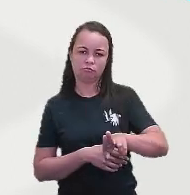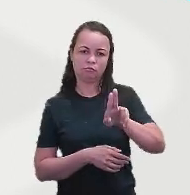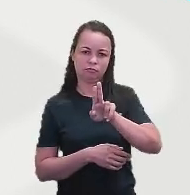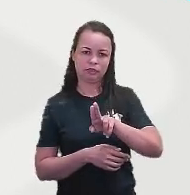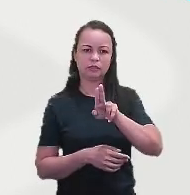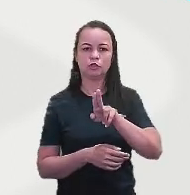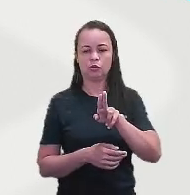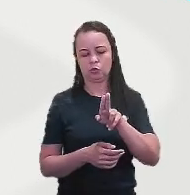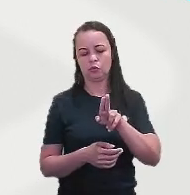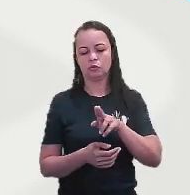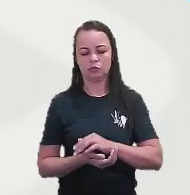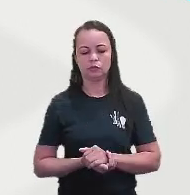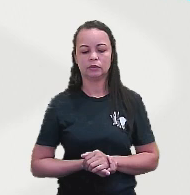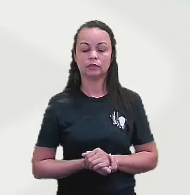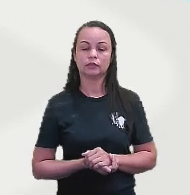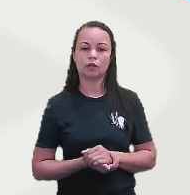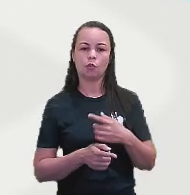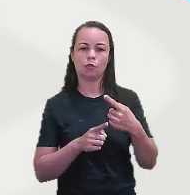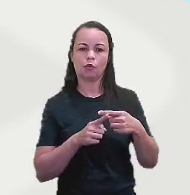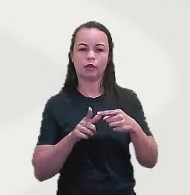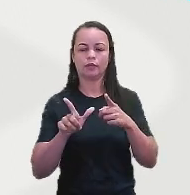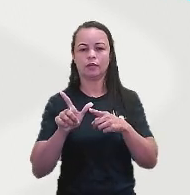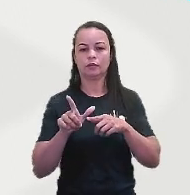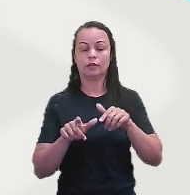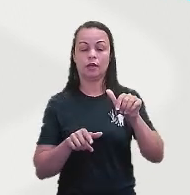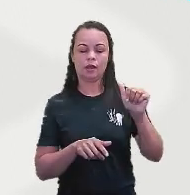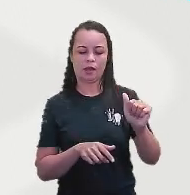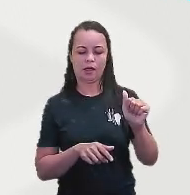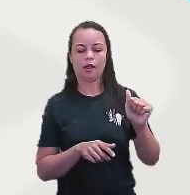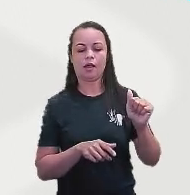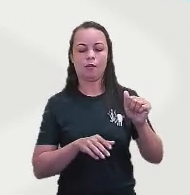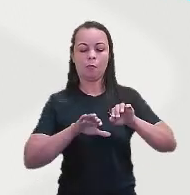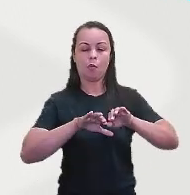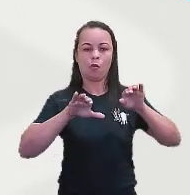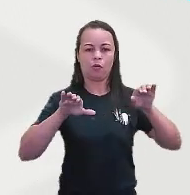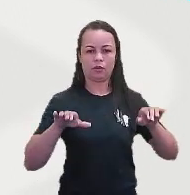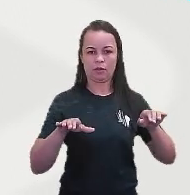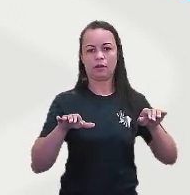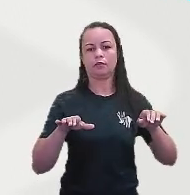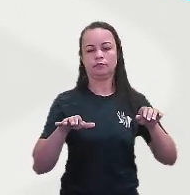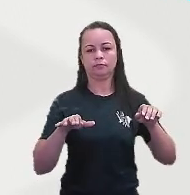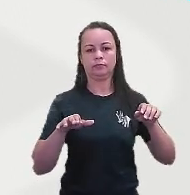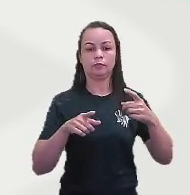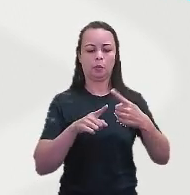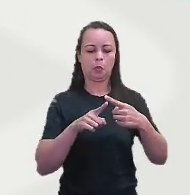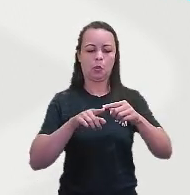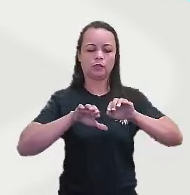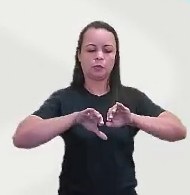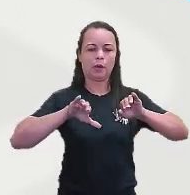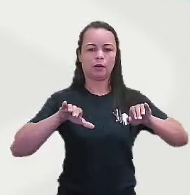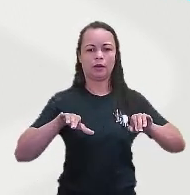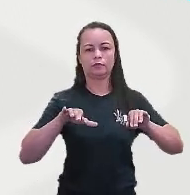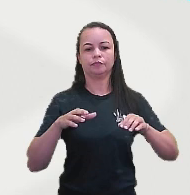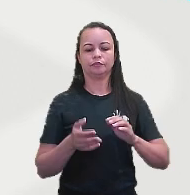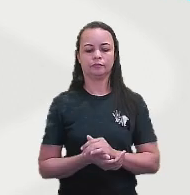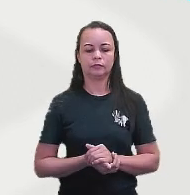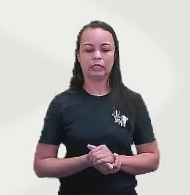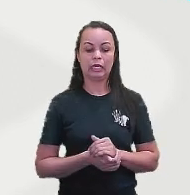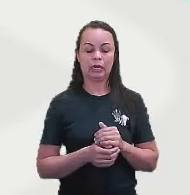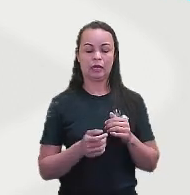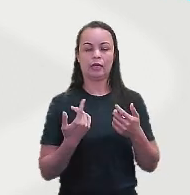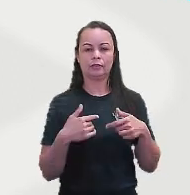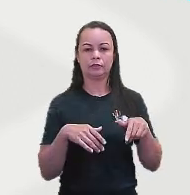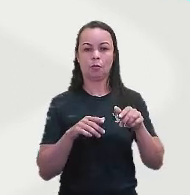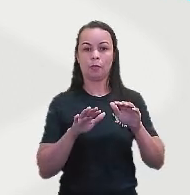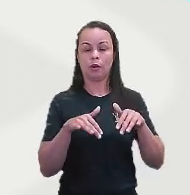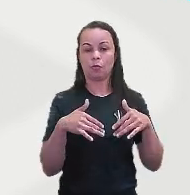utilizar esse porquê separado e sem acento. Na primeira, a gente trocou pela qual, né,